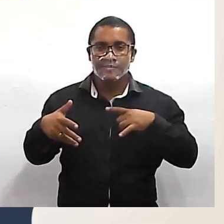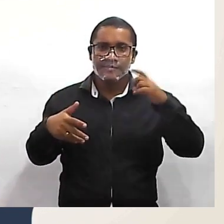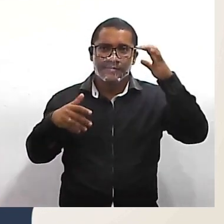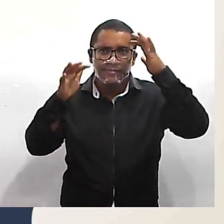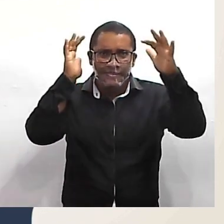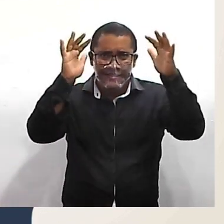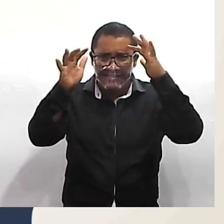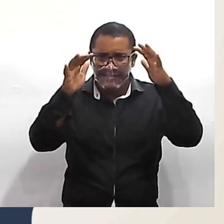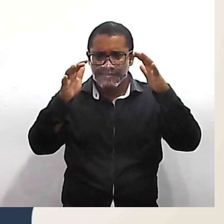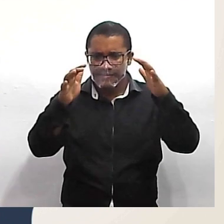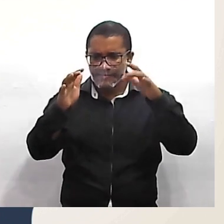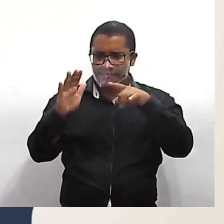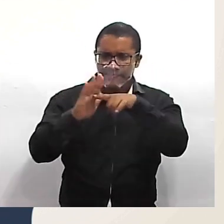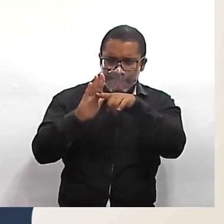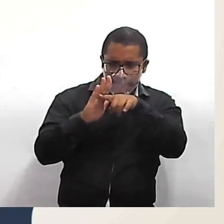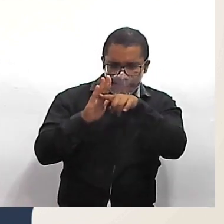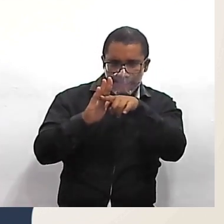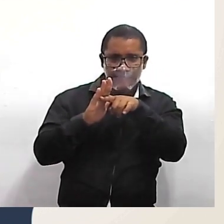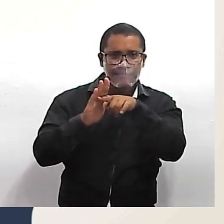e analítico.